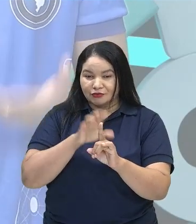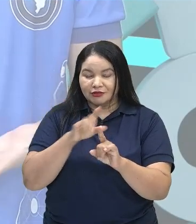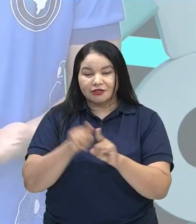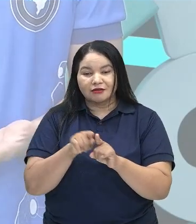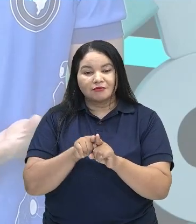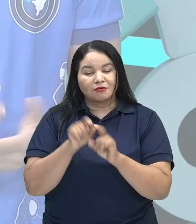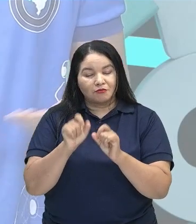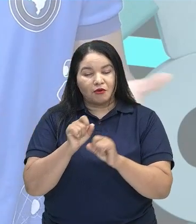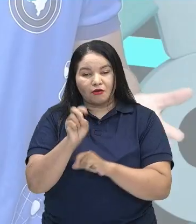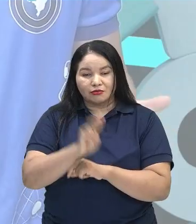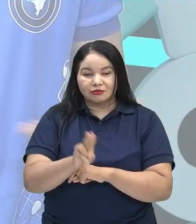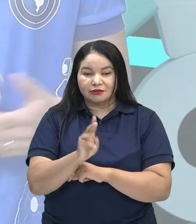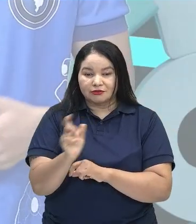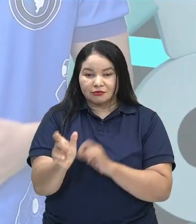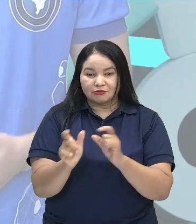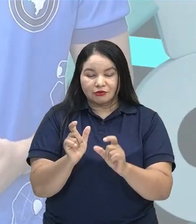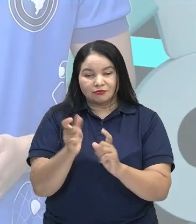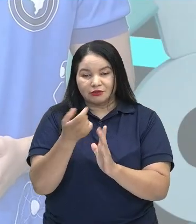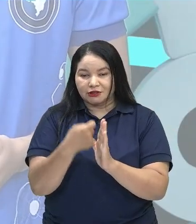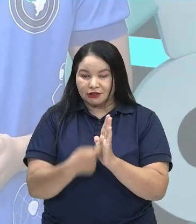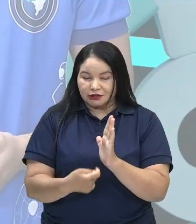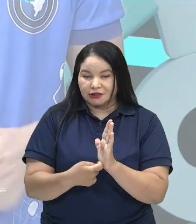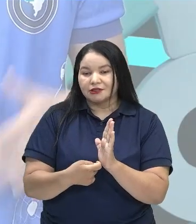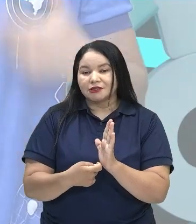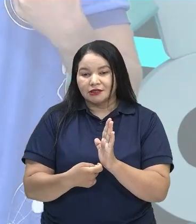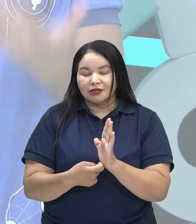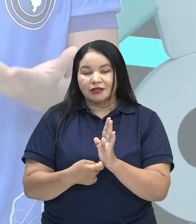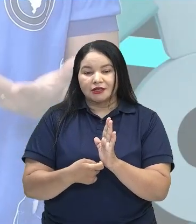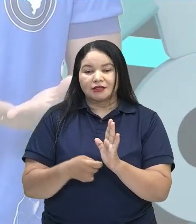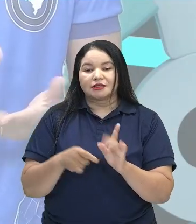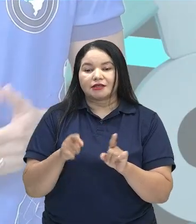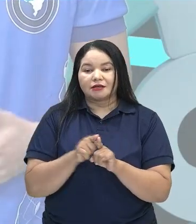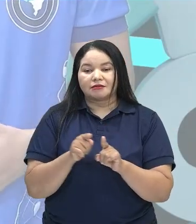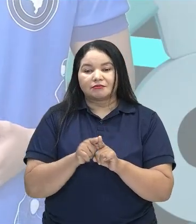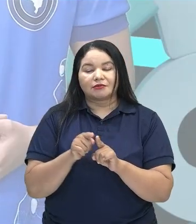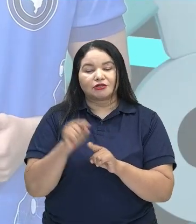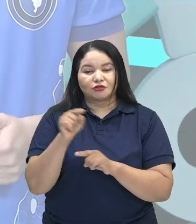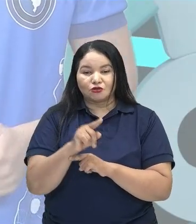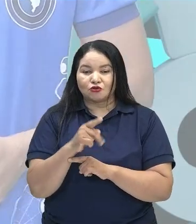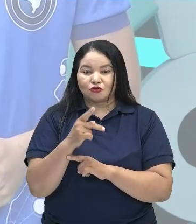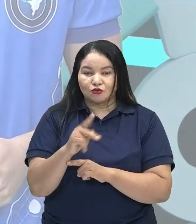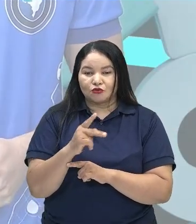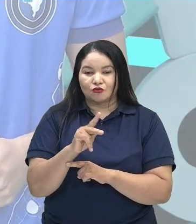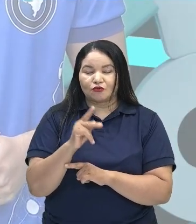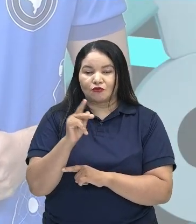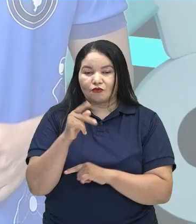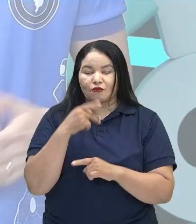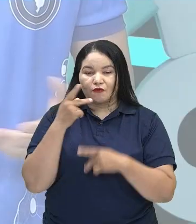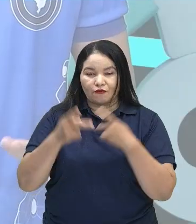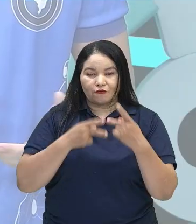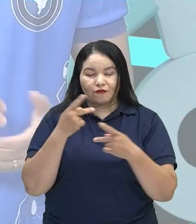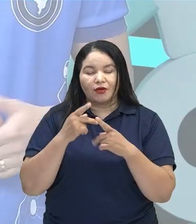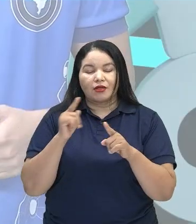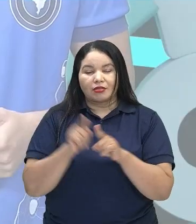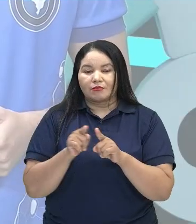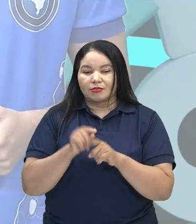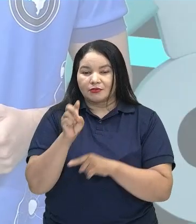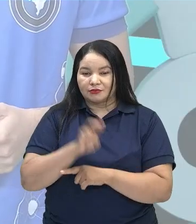expressão, tanto na escrita, nosso foco é mais na escrita hoje, mas também na sua fala você pode utilizar. Então